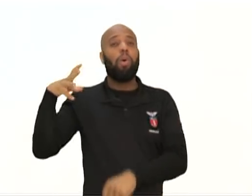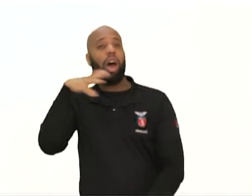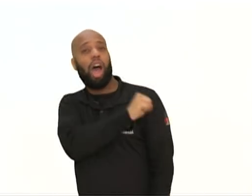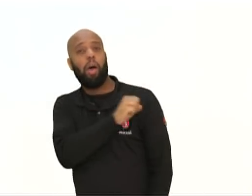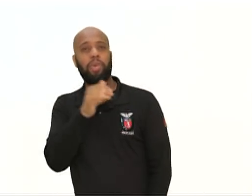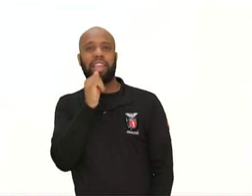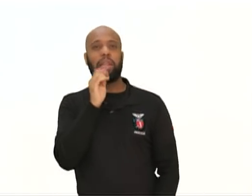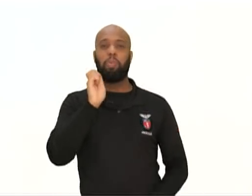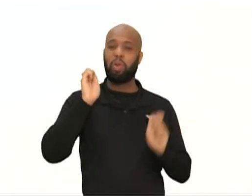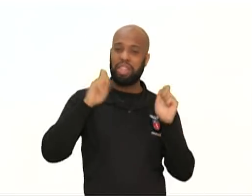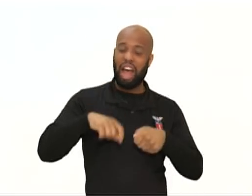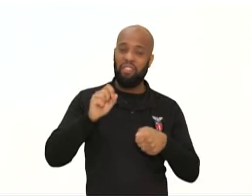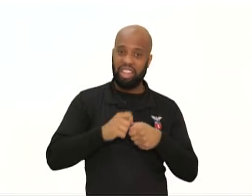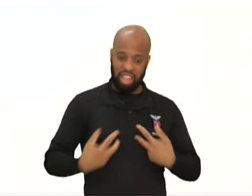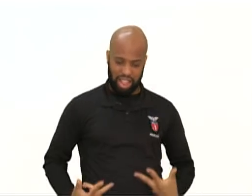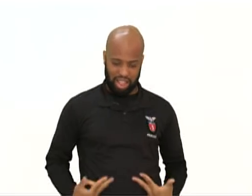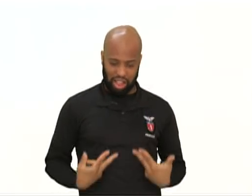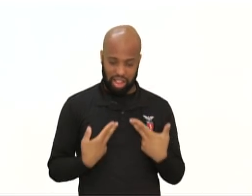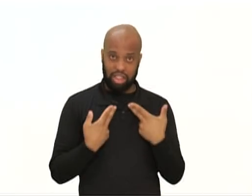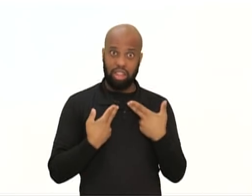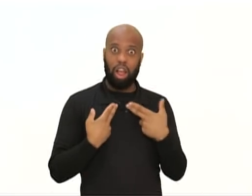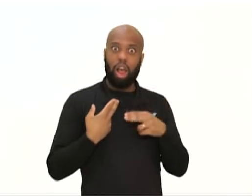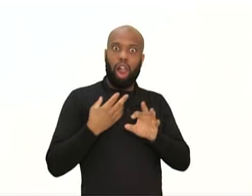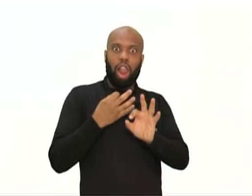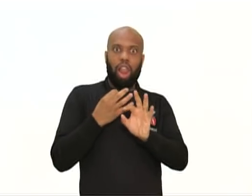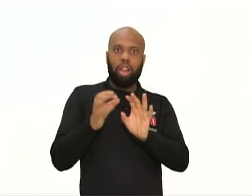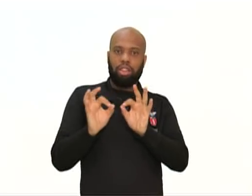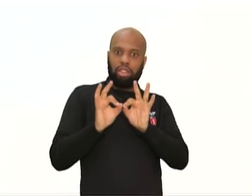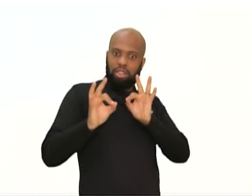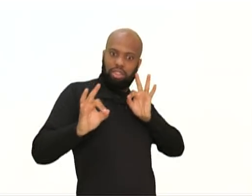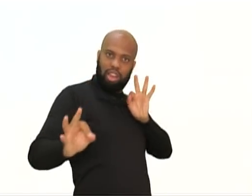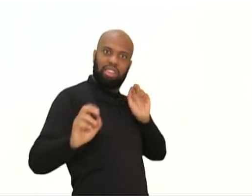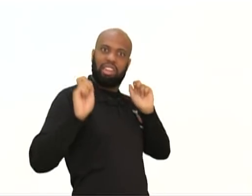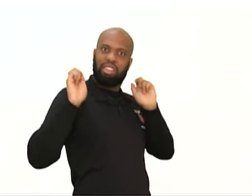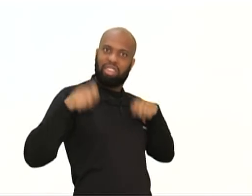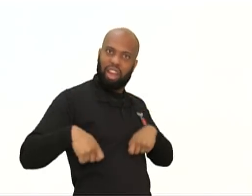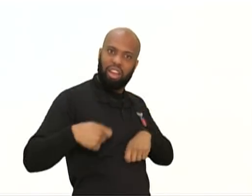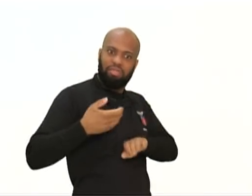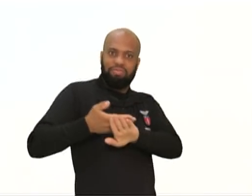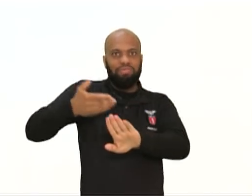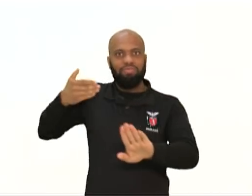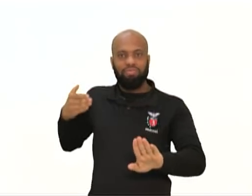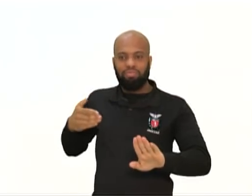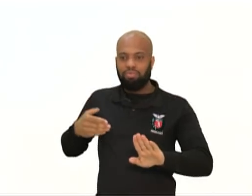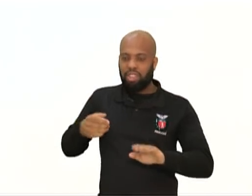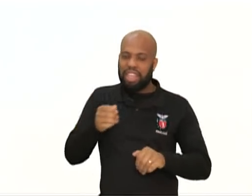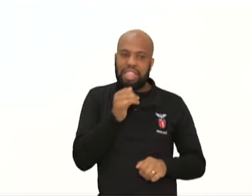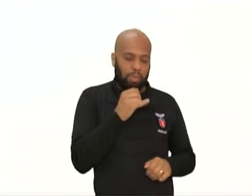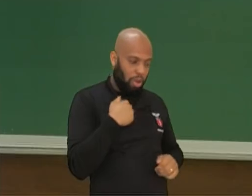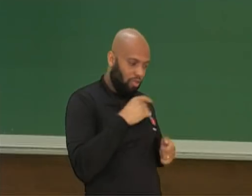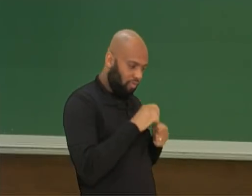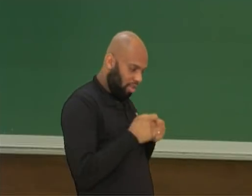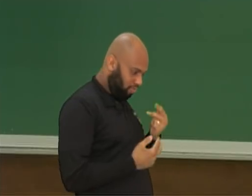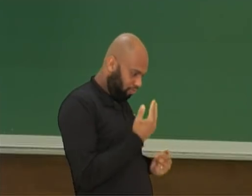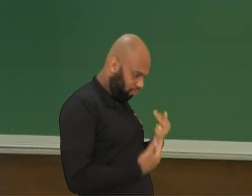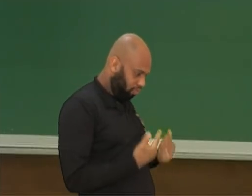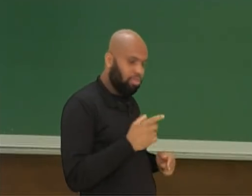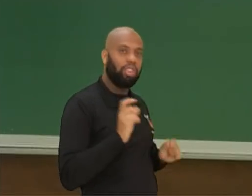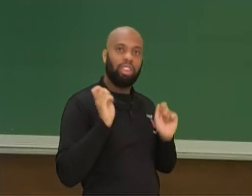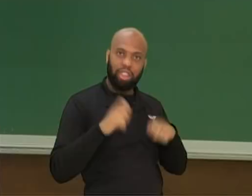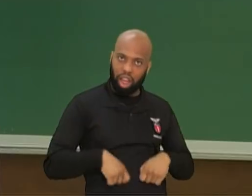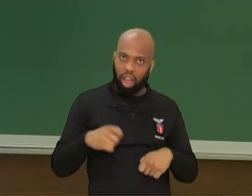cirurgia à distância, devido à conexão praticamente instantânea.